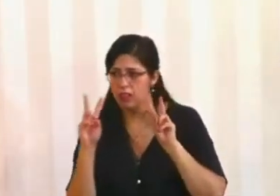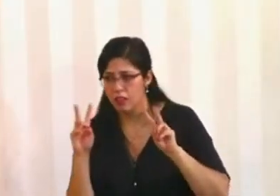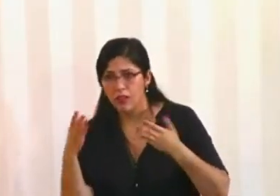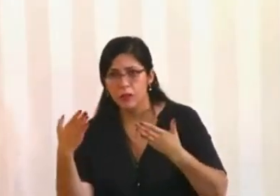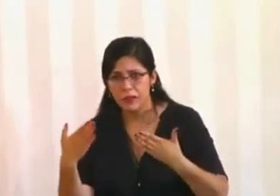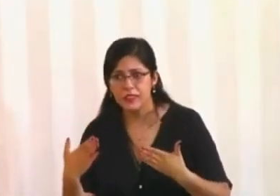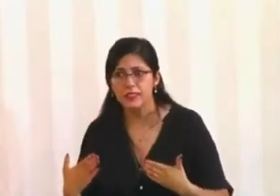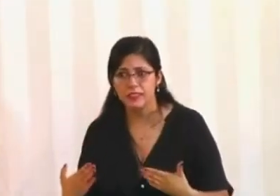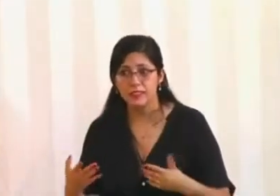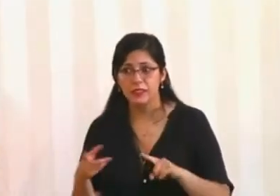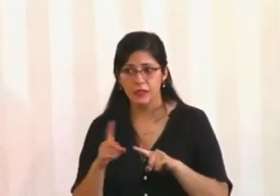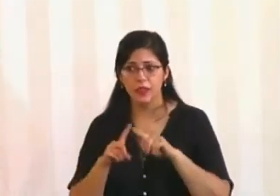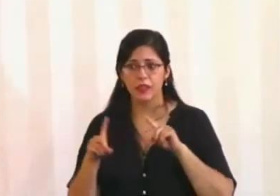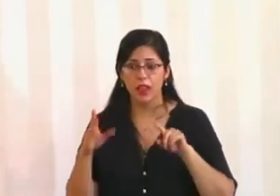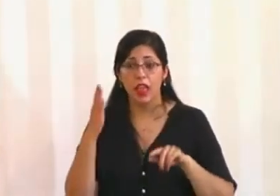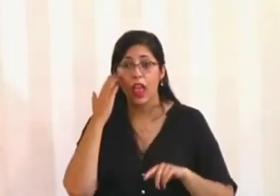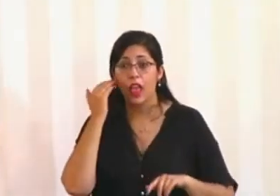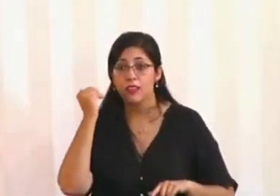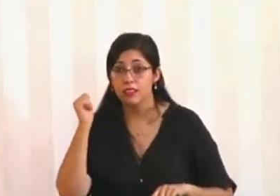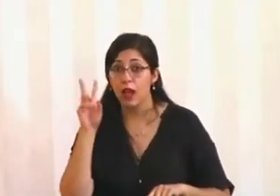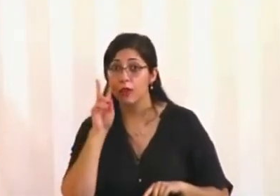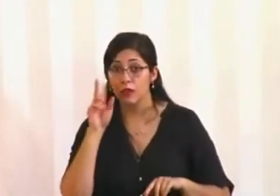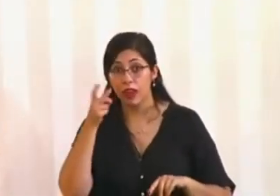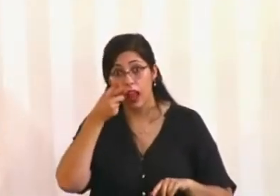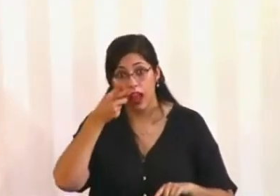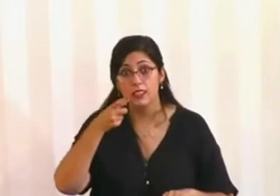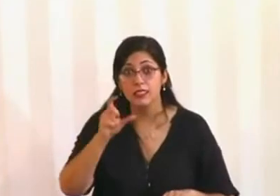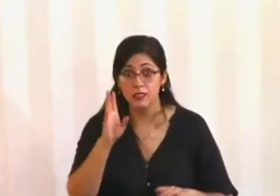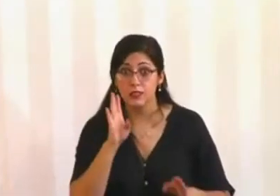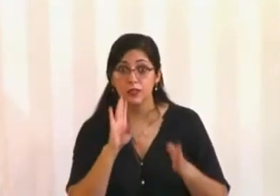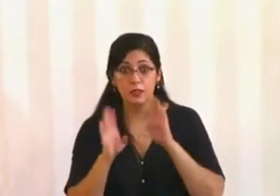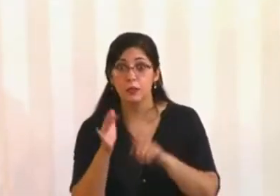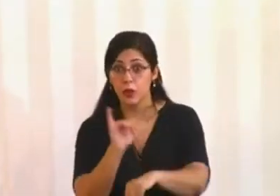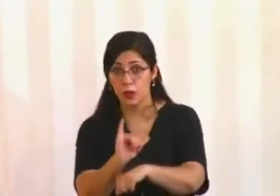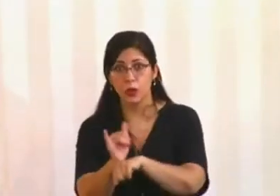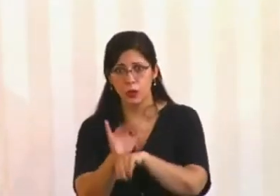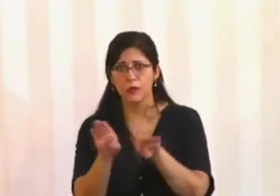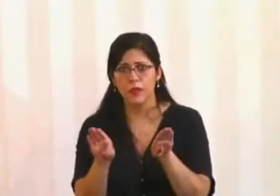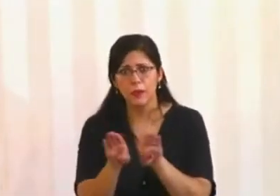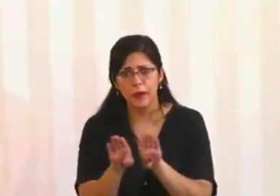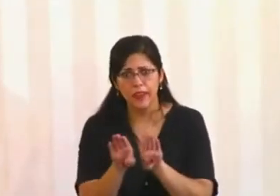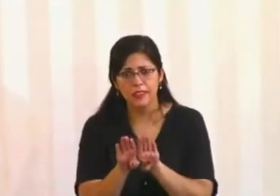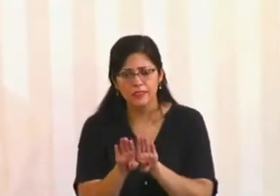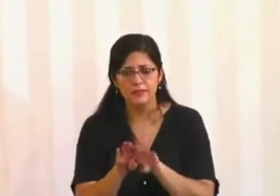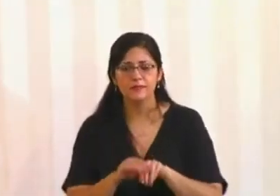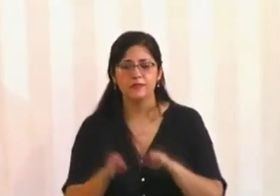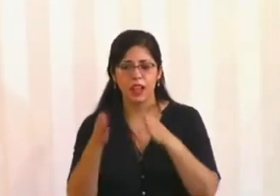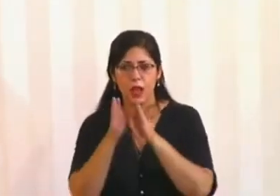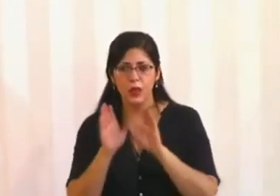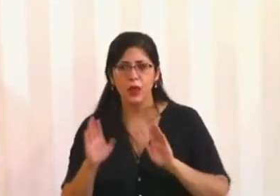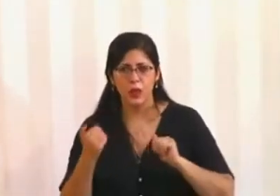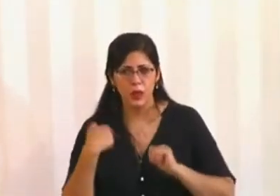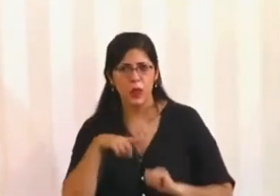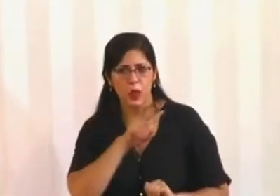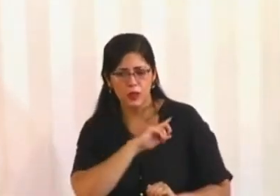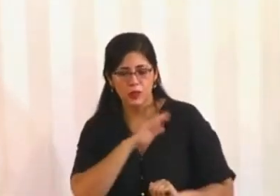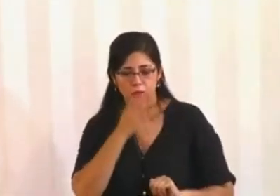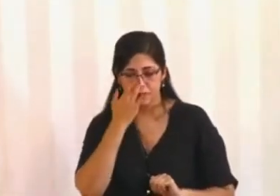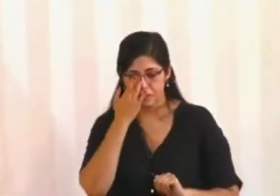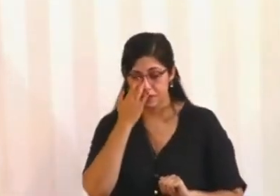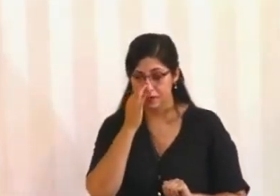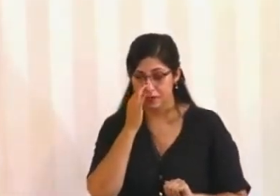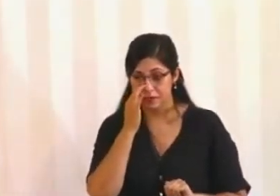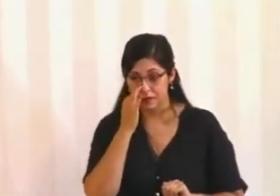estão em casa, mas quero crer que eles estão cultuando a Deus conosco, acompanhando a palavra agora. Mas o Senhor está perguntando de uma forma um pouquinho mais